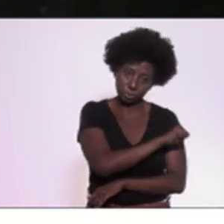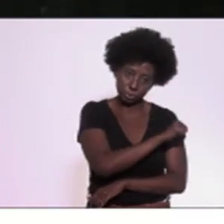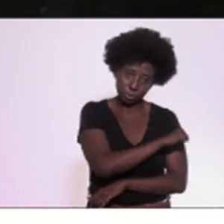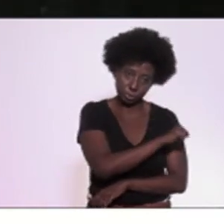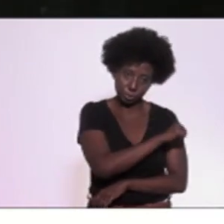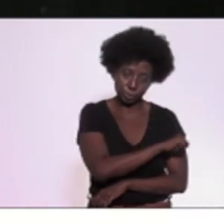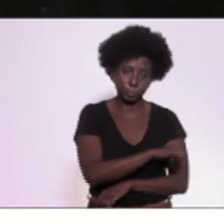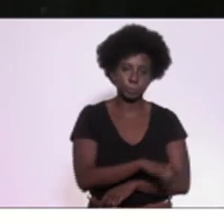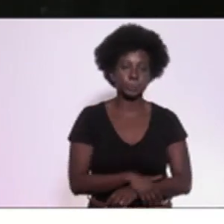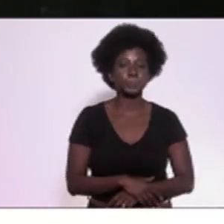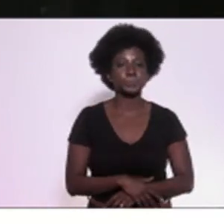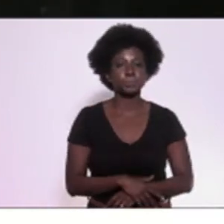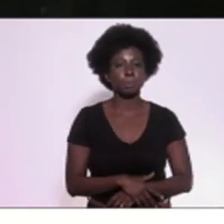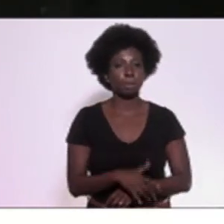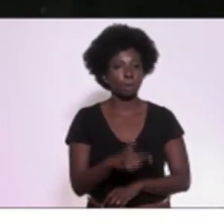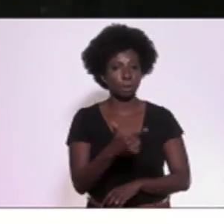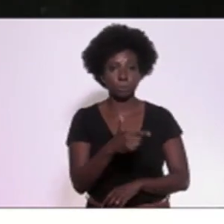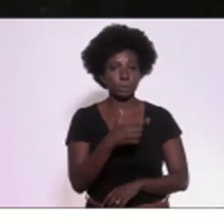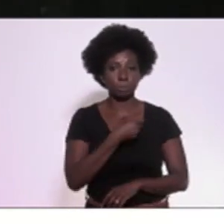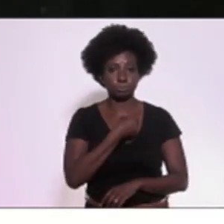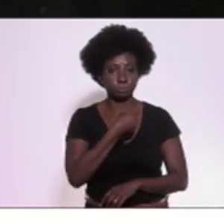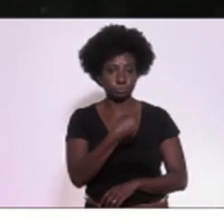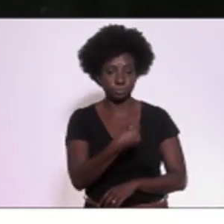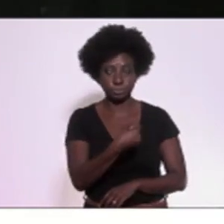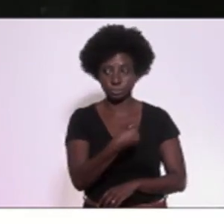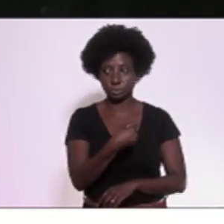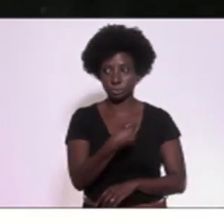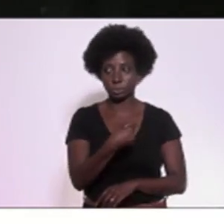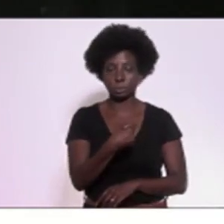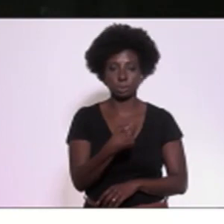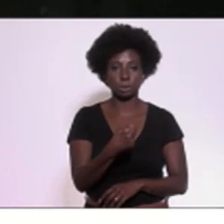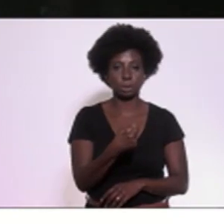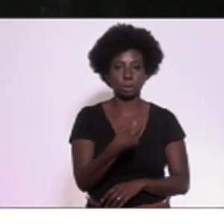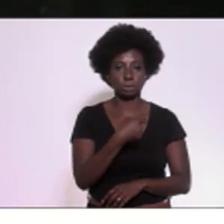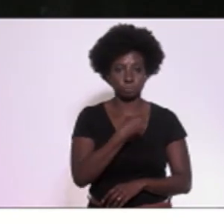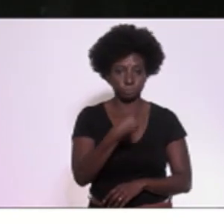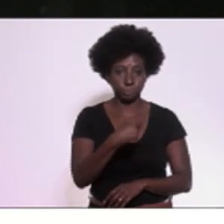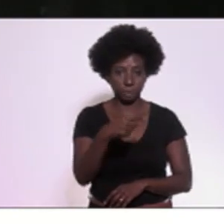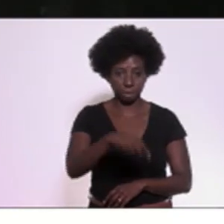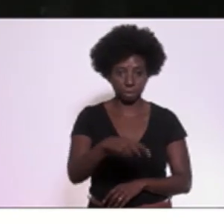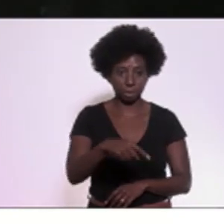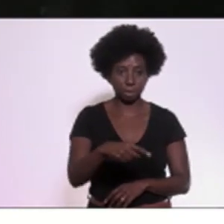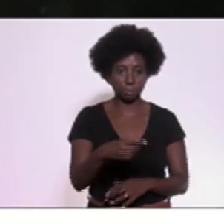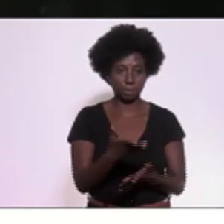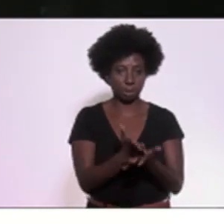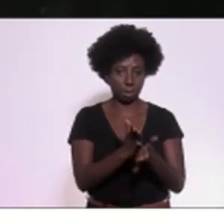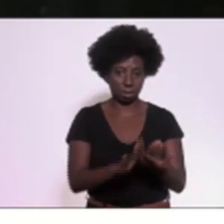orador inscrito, a presidência encerra a presente sessão.